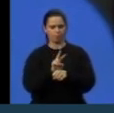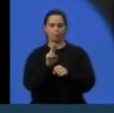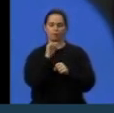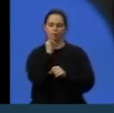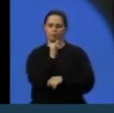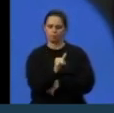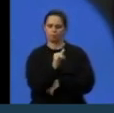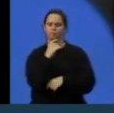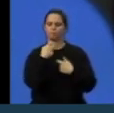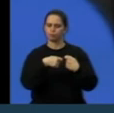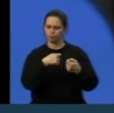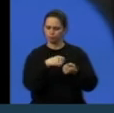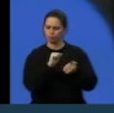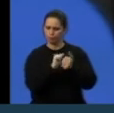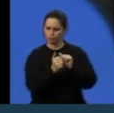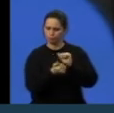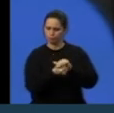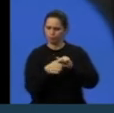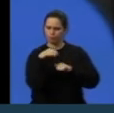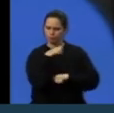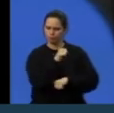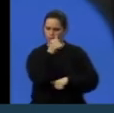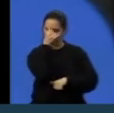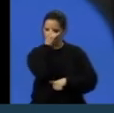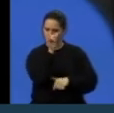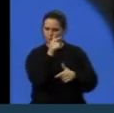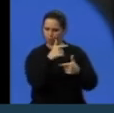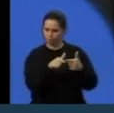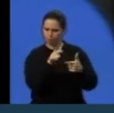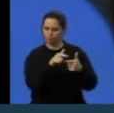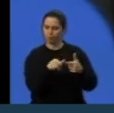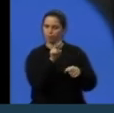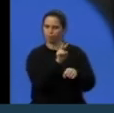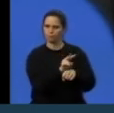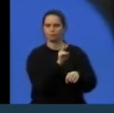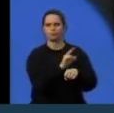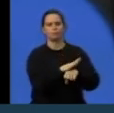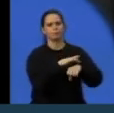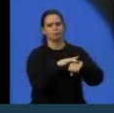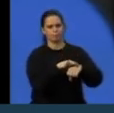adoção de medidas urgentes para a prevenção e tratamento da doença.